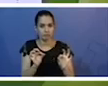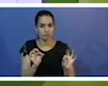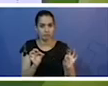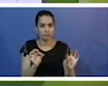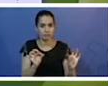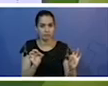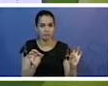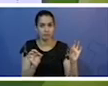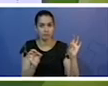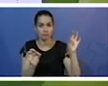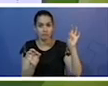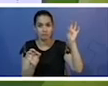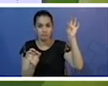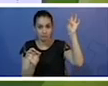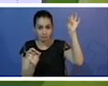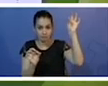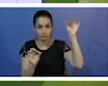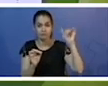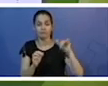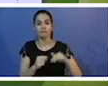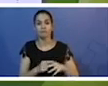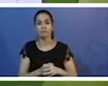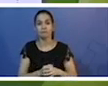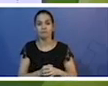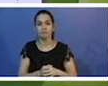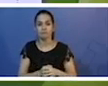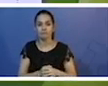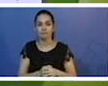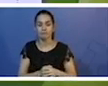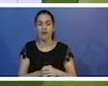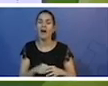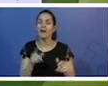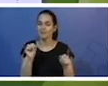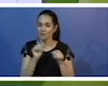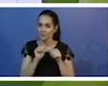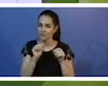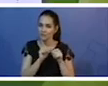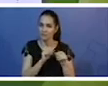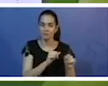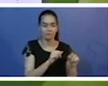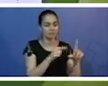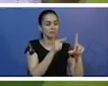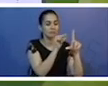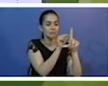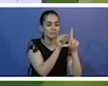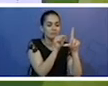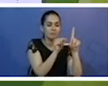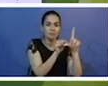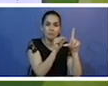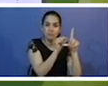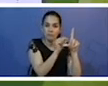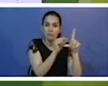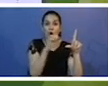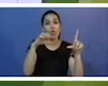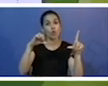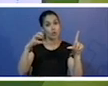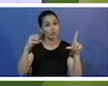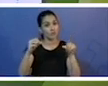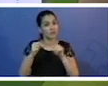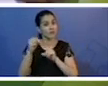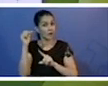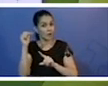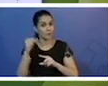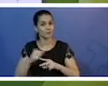aula, prolonga o lado até nós termos um segmento de 90